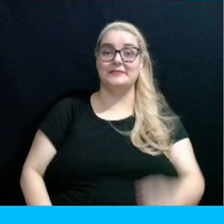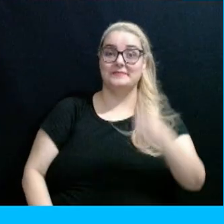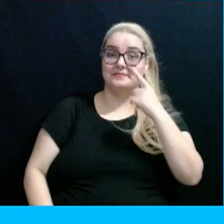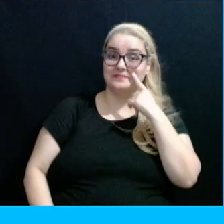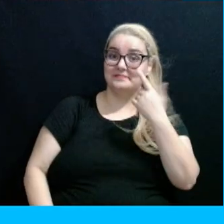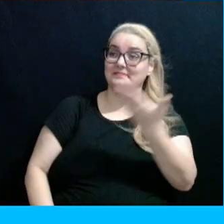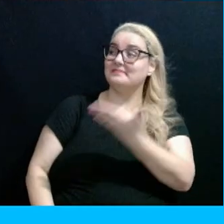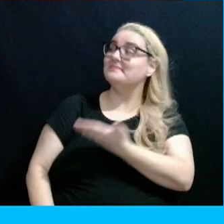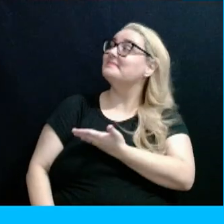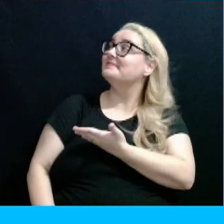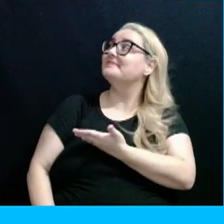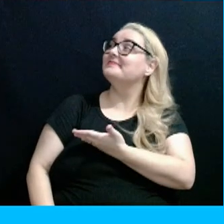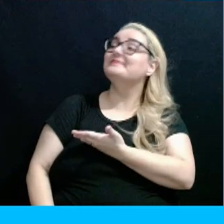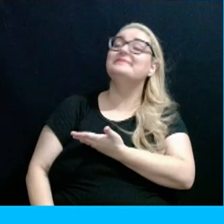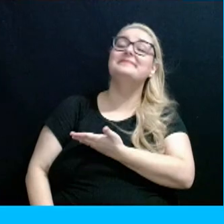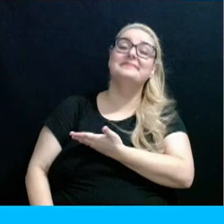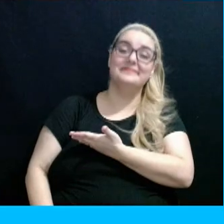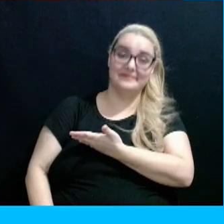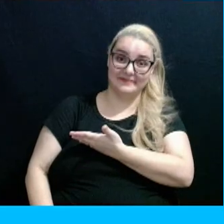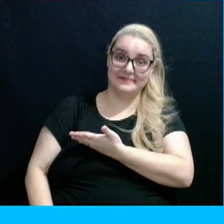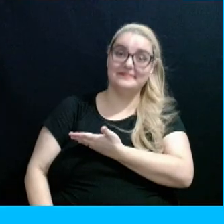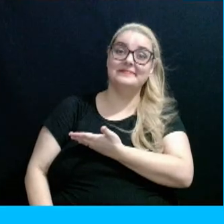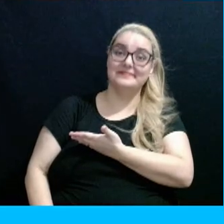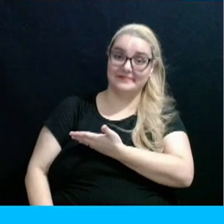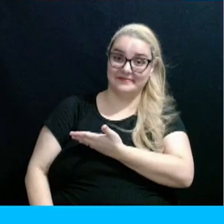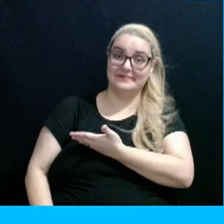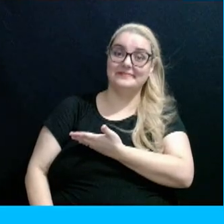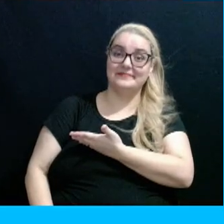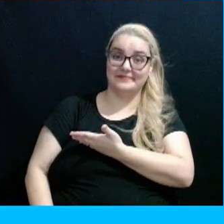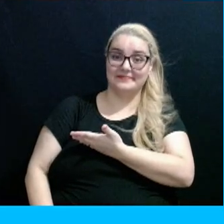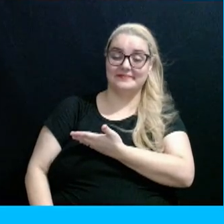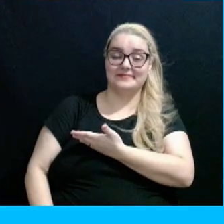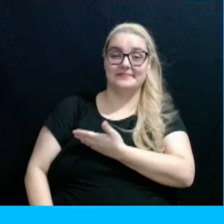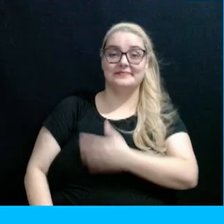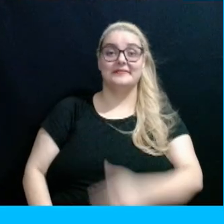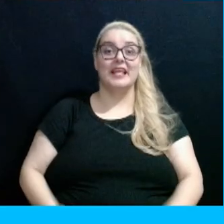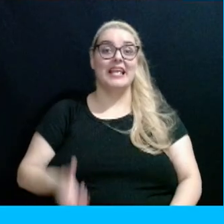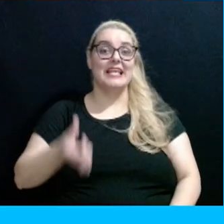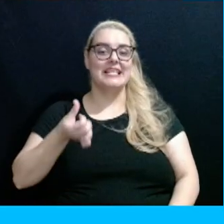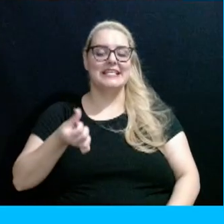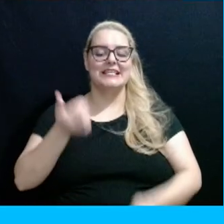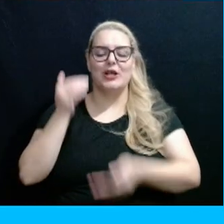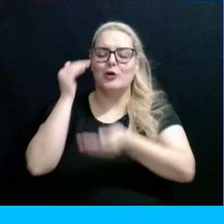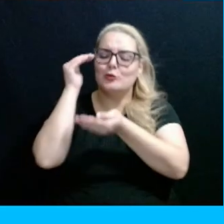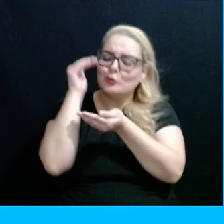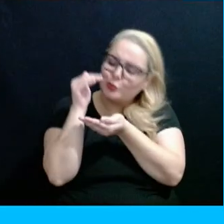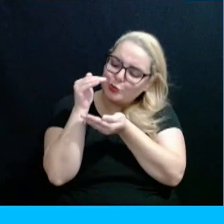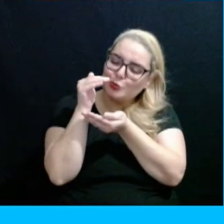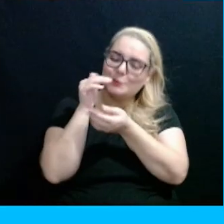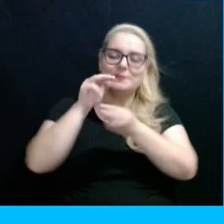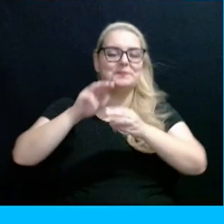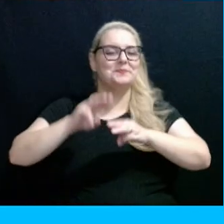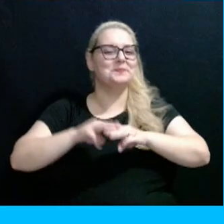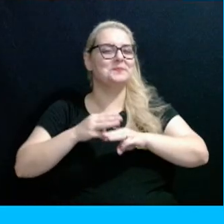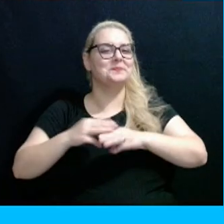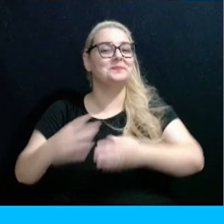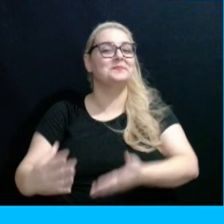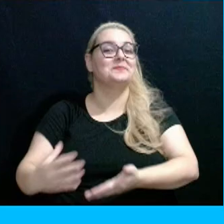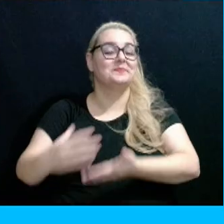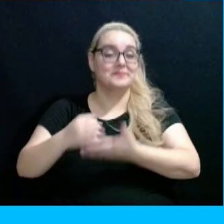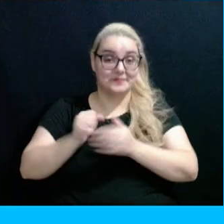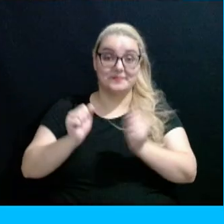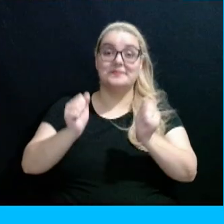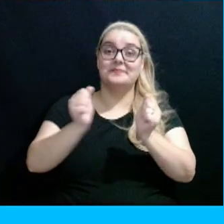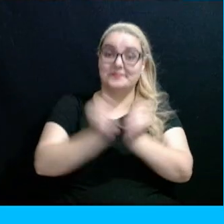Pepe, Maguila, Tubarão e Daphne. 6 filhotinhos caramelos resgatados juntos com